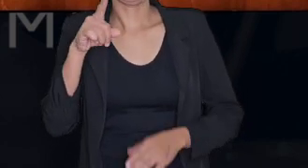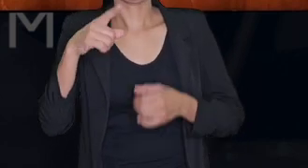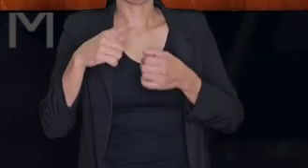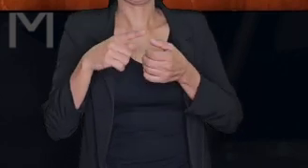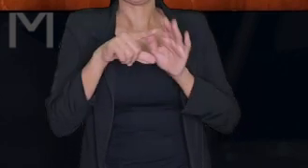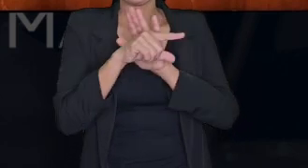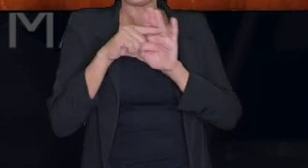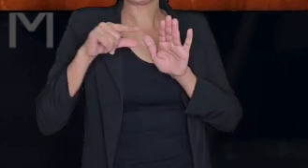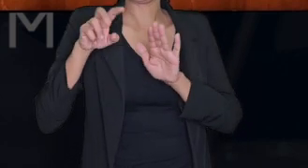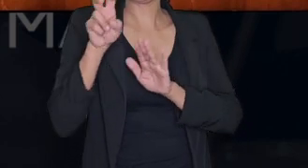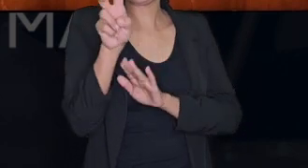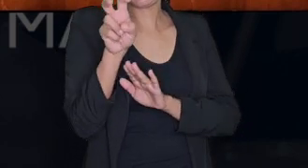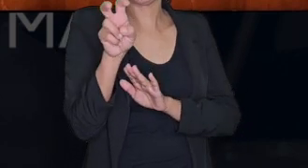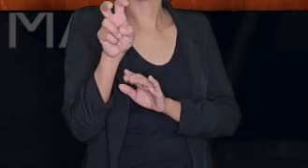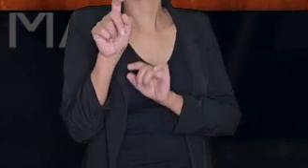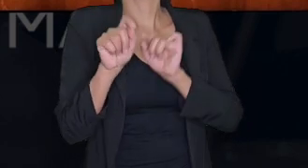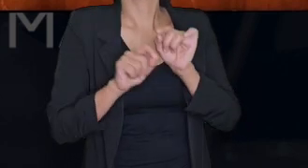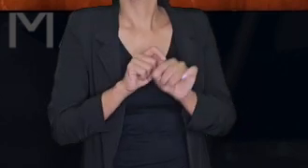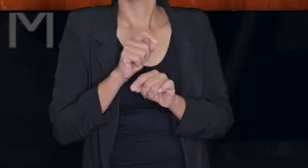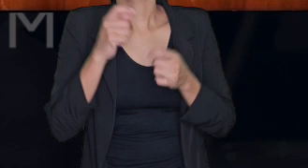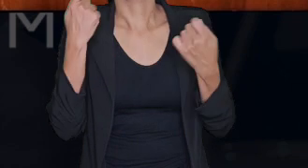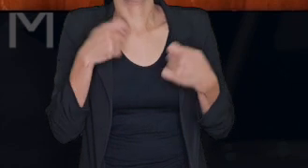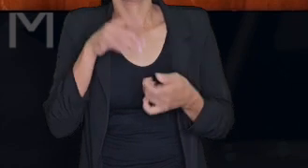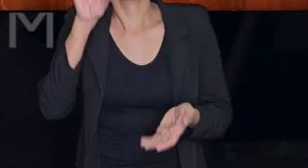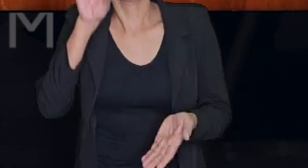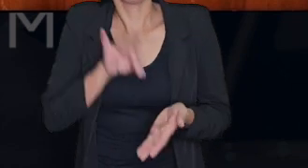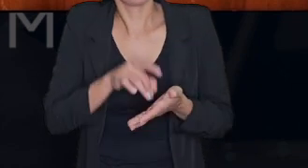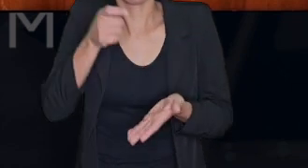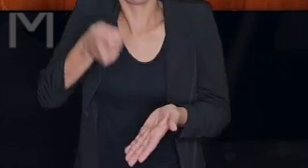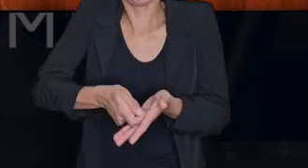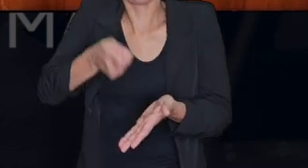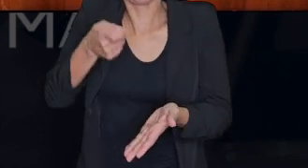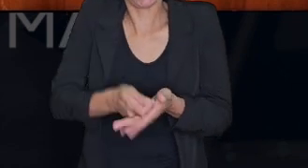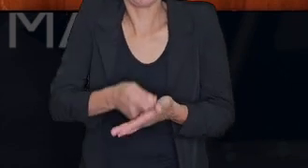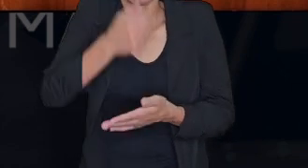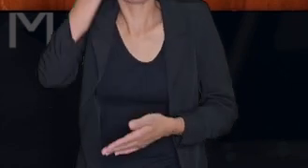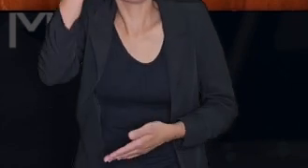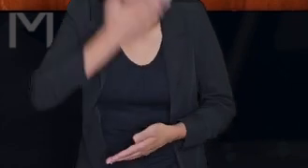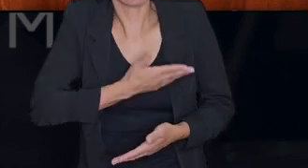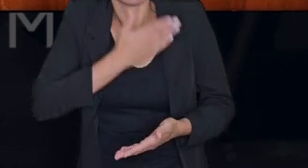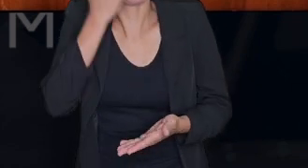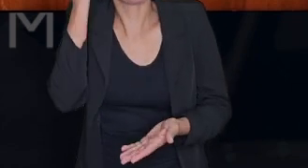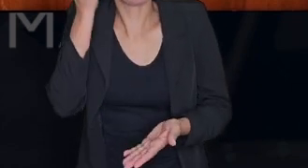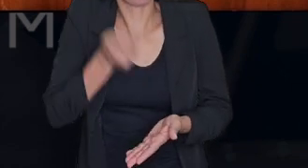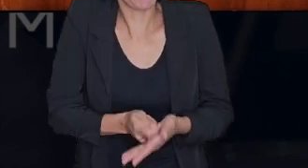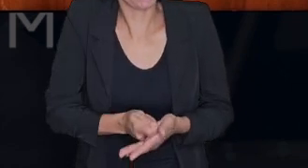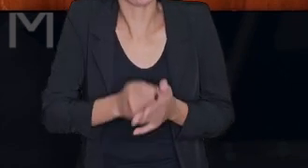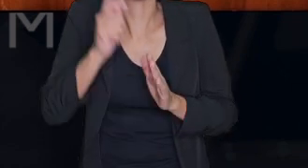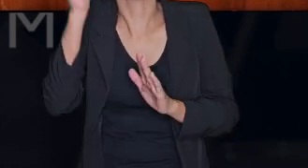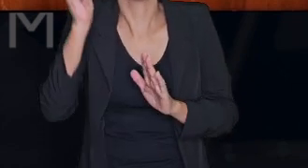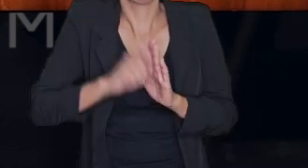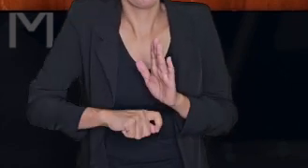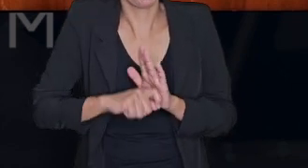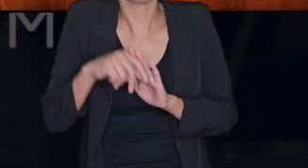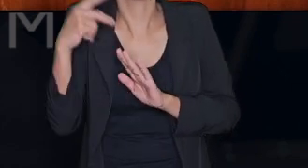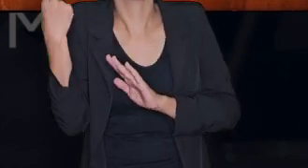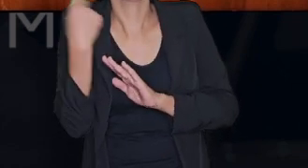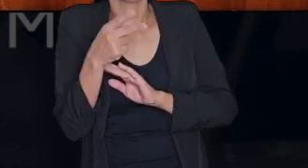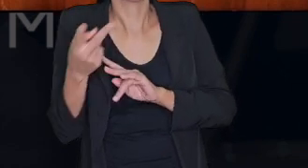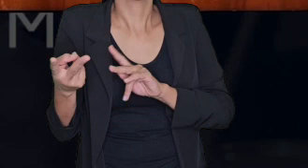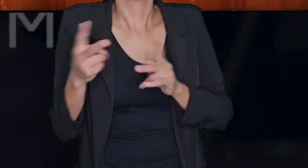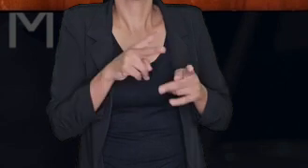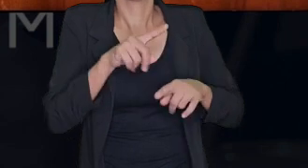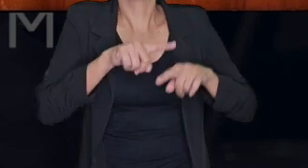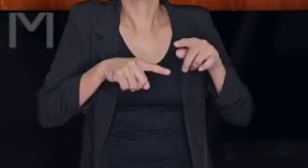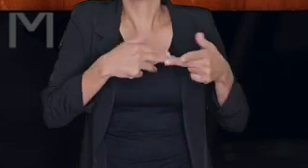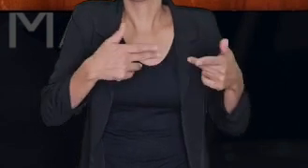resto vem lá. Item 5 da ementa. Permanece válida, contudo, a obrigatoriedade de se comprovar o